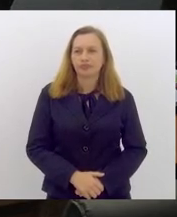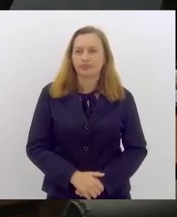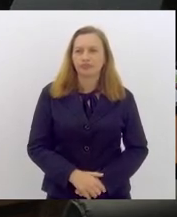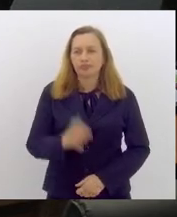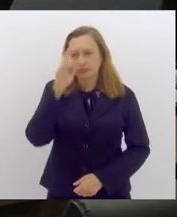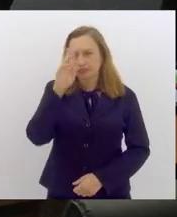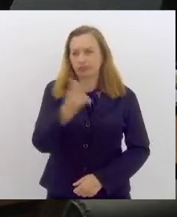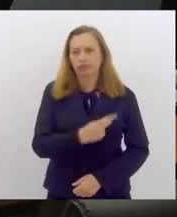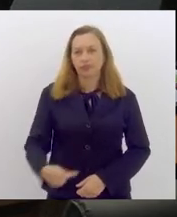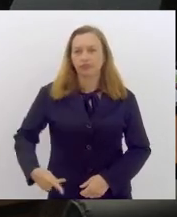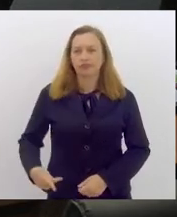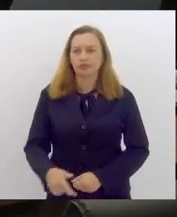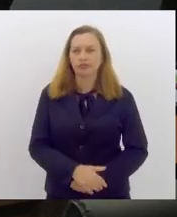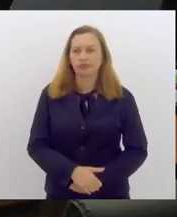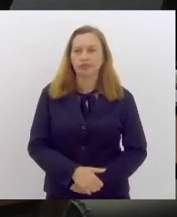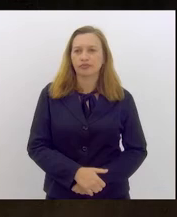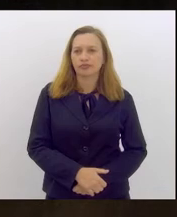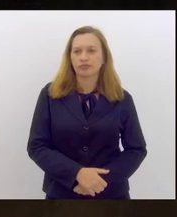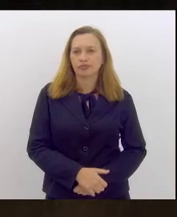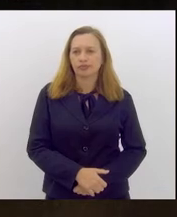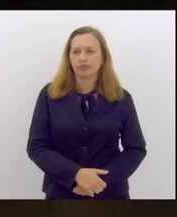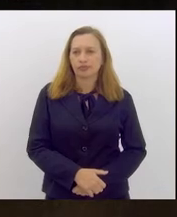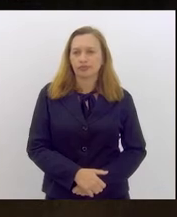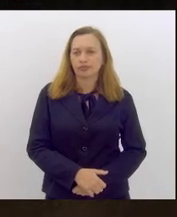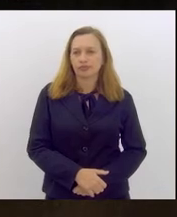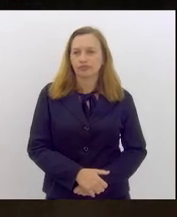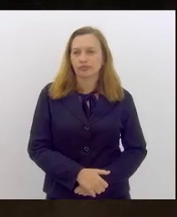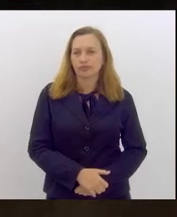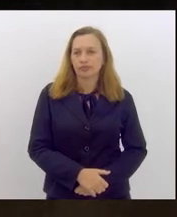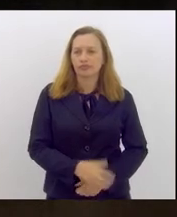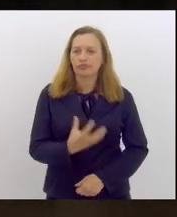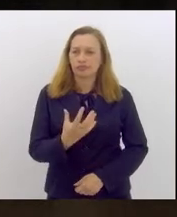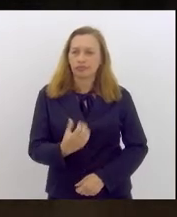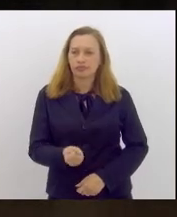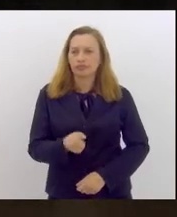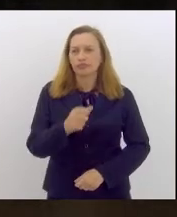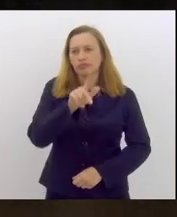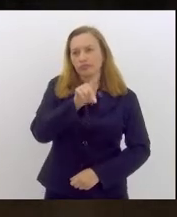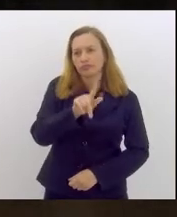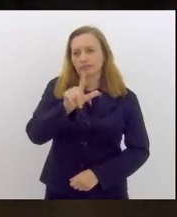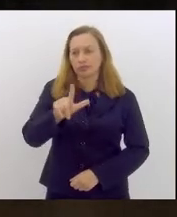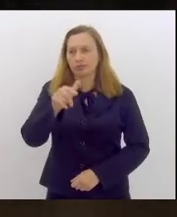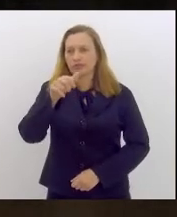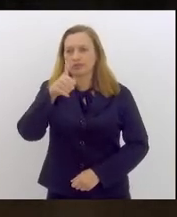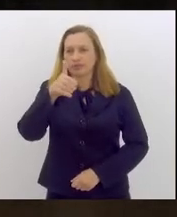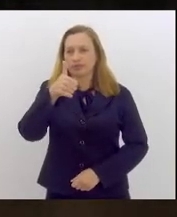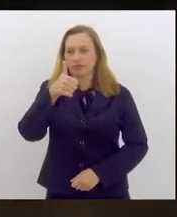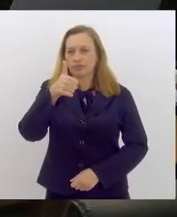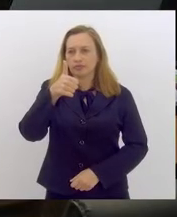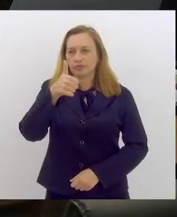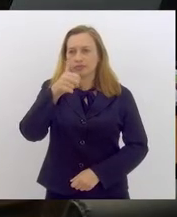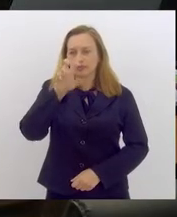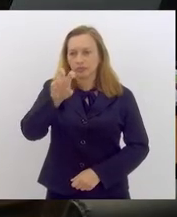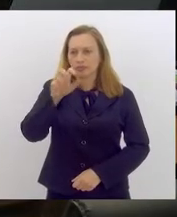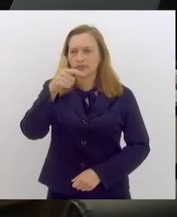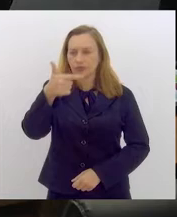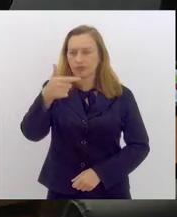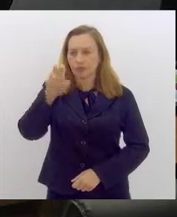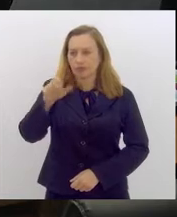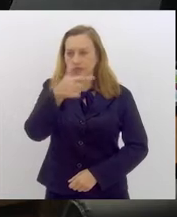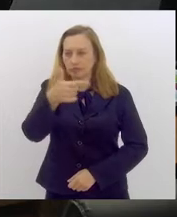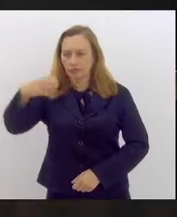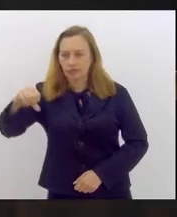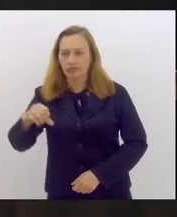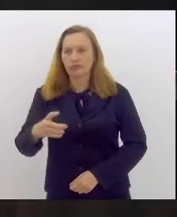Senhora presidente, no mérito, favorável ao PL 525 de 19. Pela